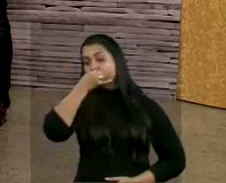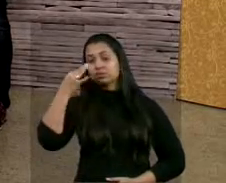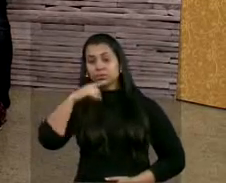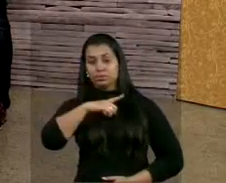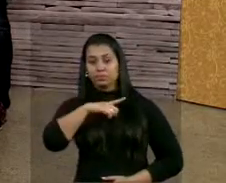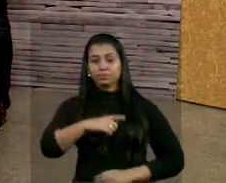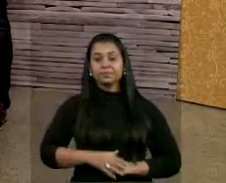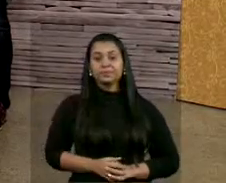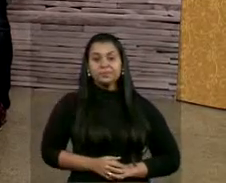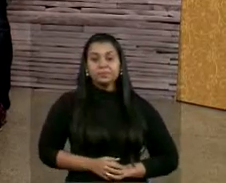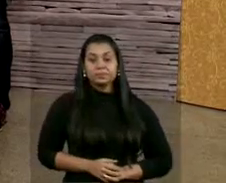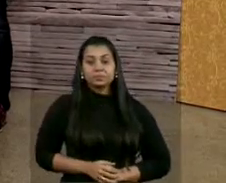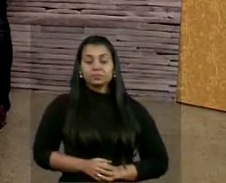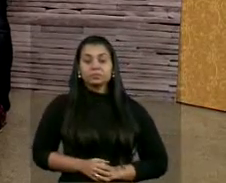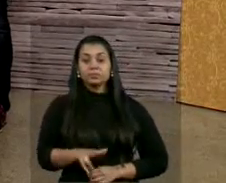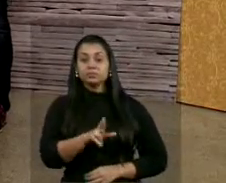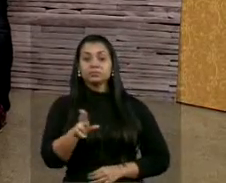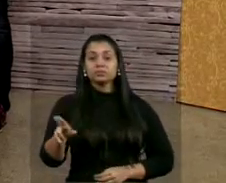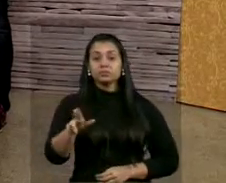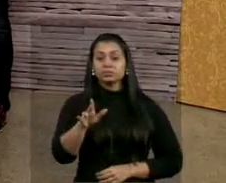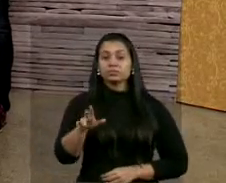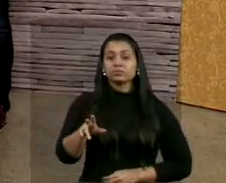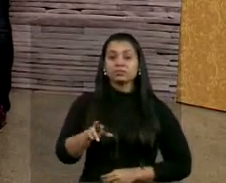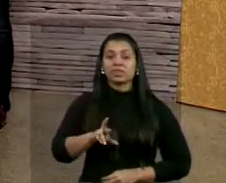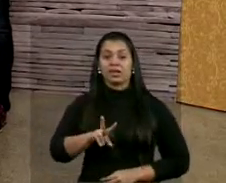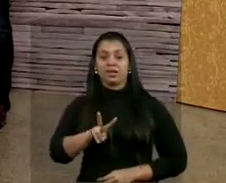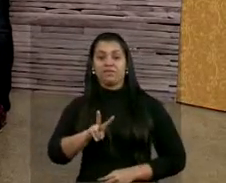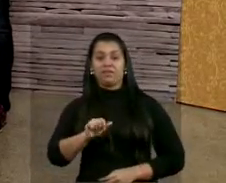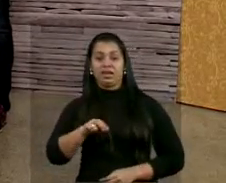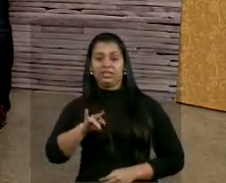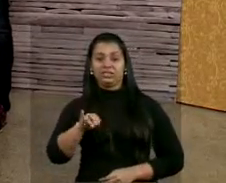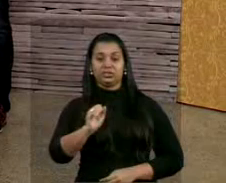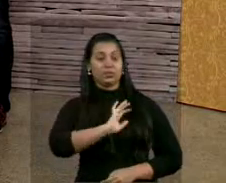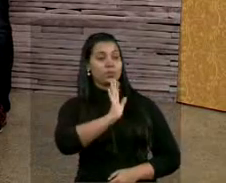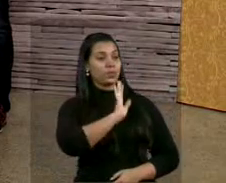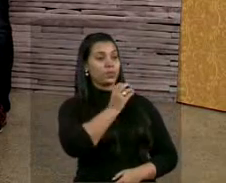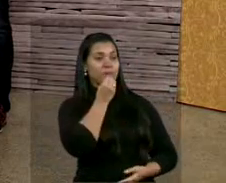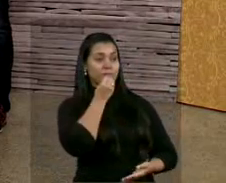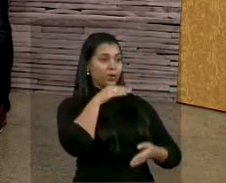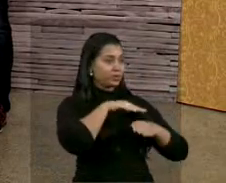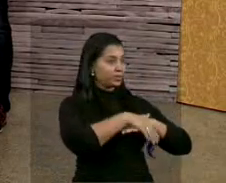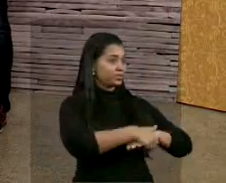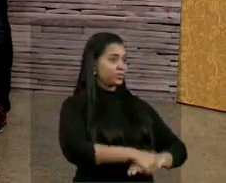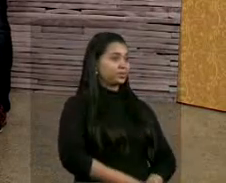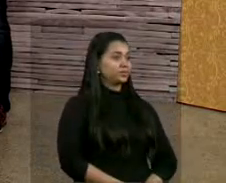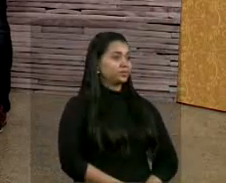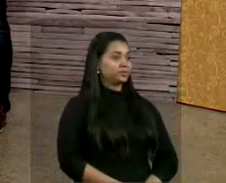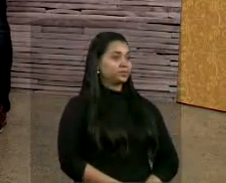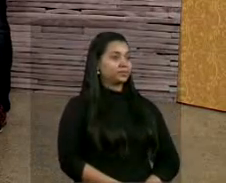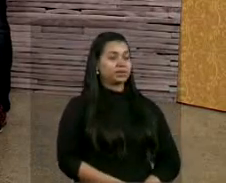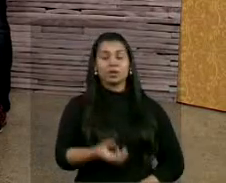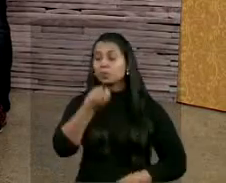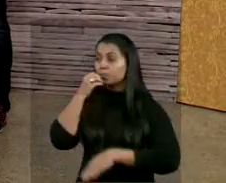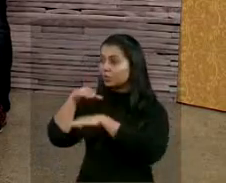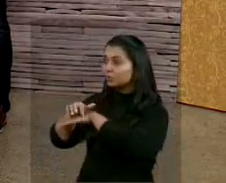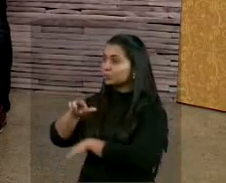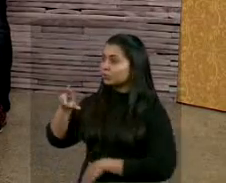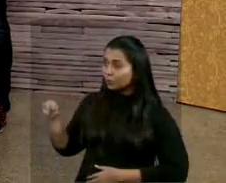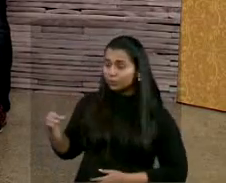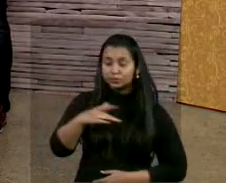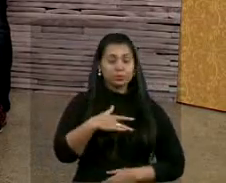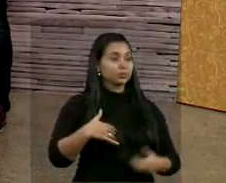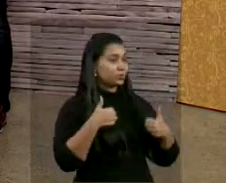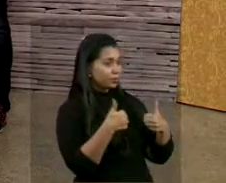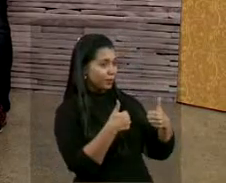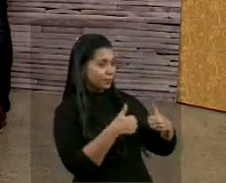da Eucaristia. E o nome da pessoa é a Valentina. Alô, Valentina, boa noite. Boa noite, Lúcio. Tudo